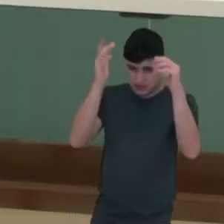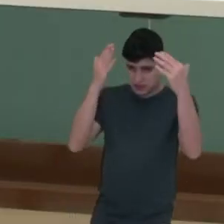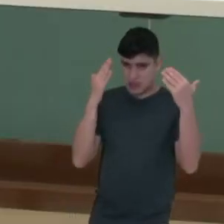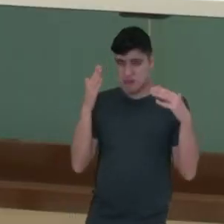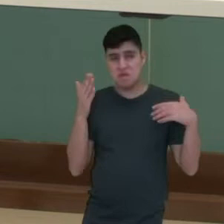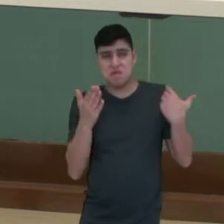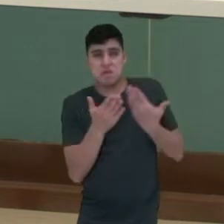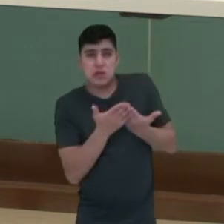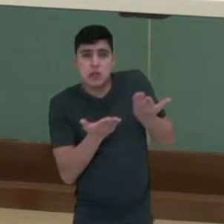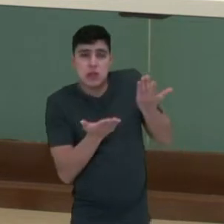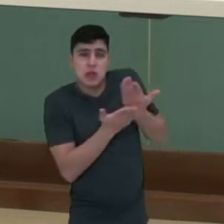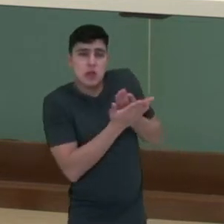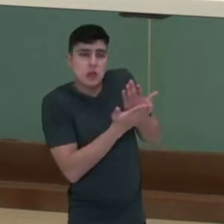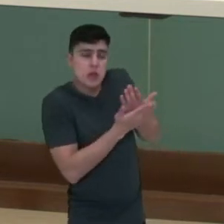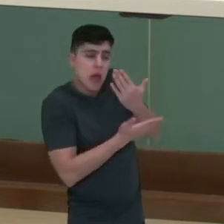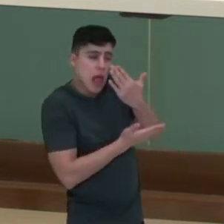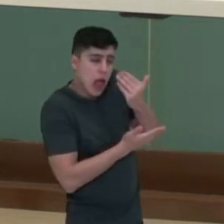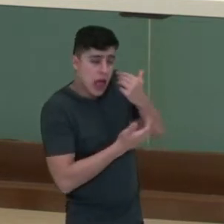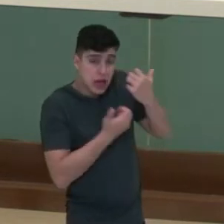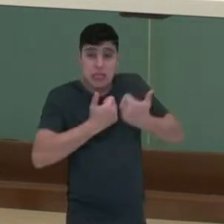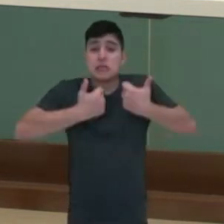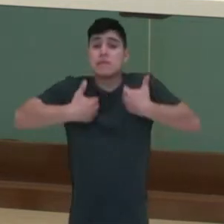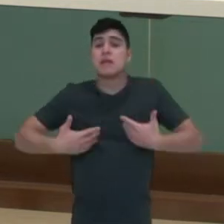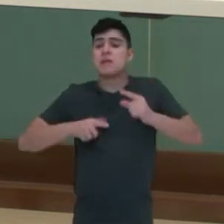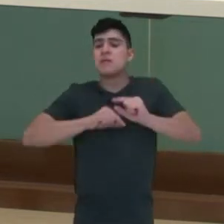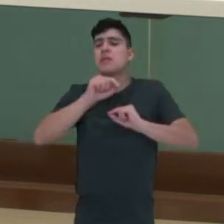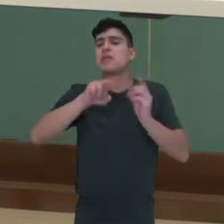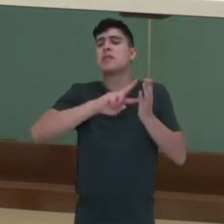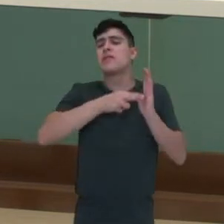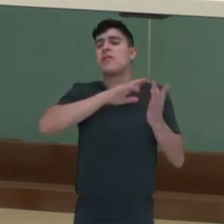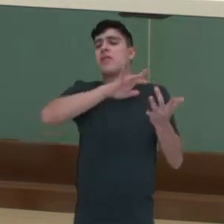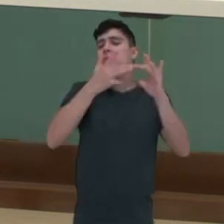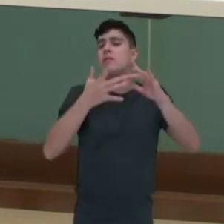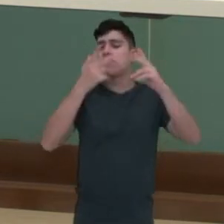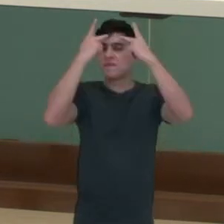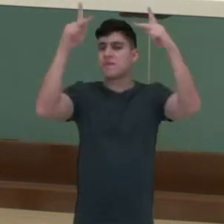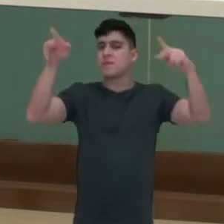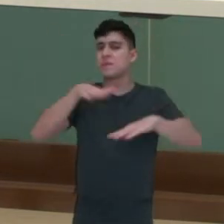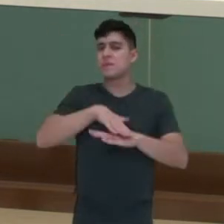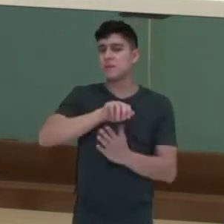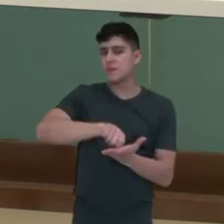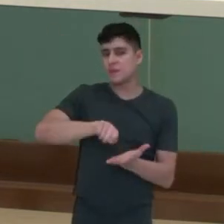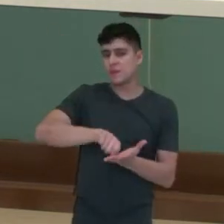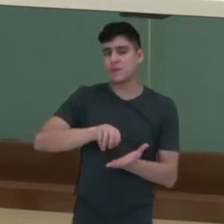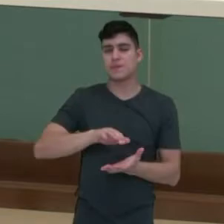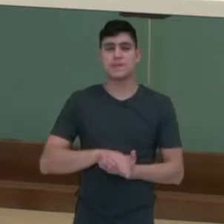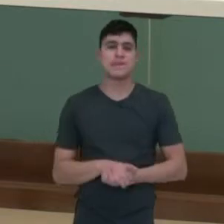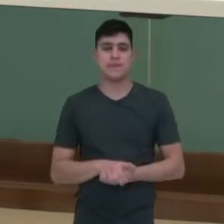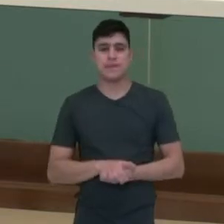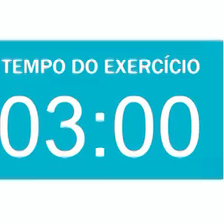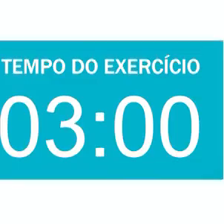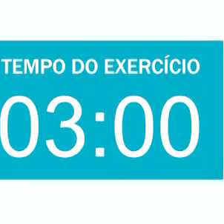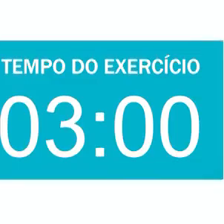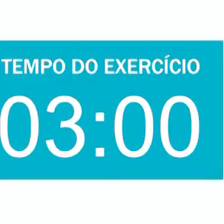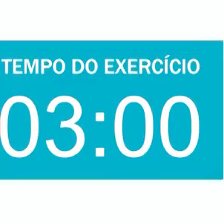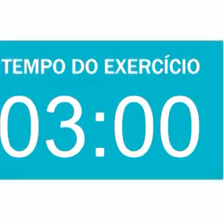estudamos até aqui, explique o que se entende por globalização. E agora é com vocês.